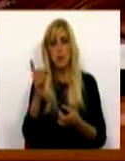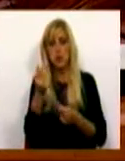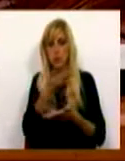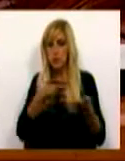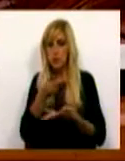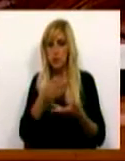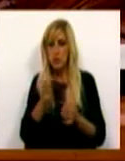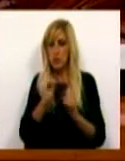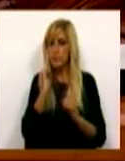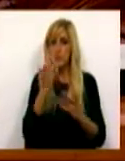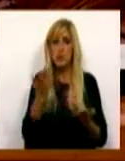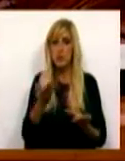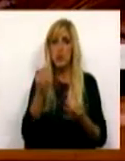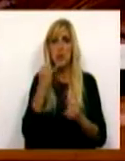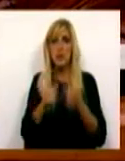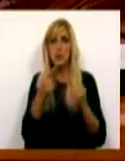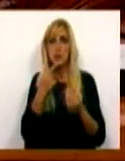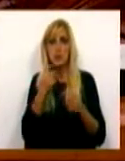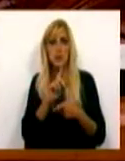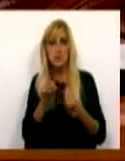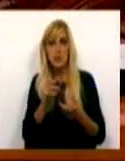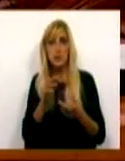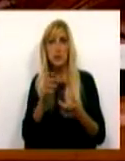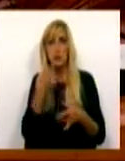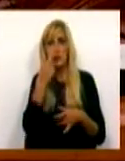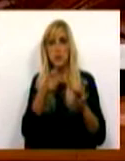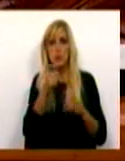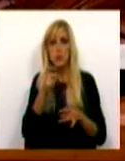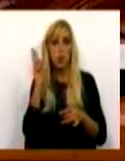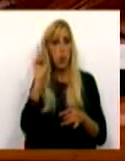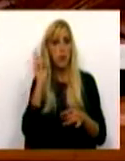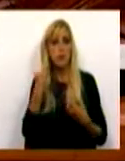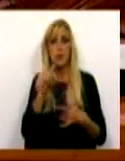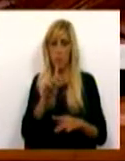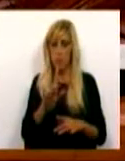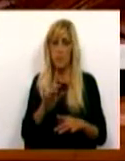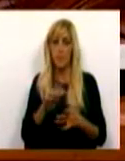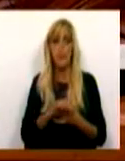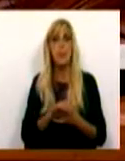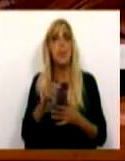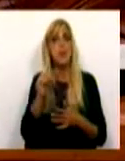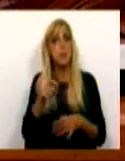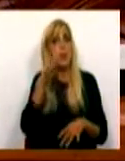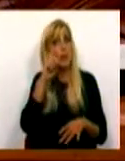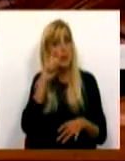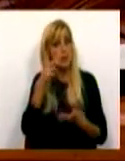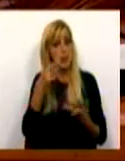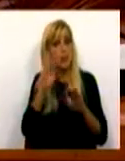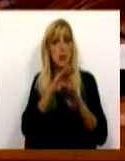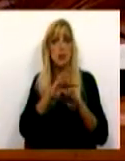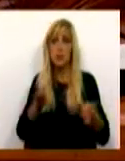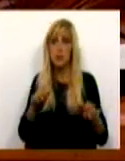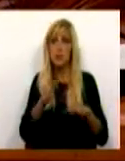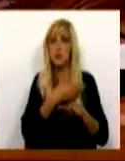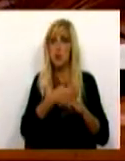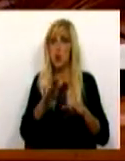agressivas que implicam a adoção de riscos não percebidos por agentes de mercado não qualificados, e garantir uma separação clara e